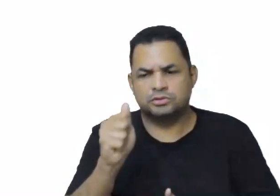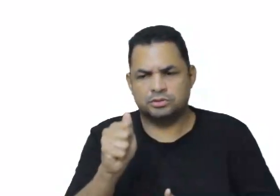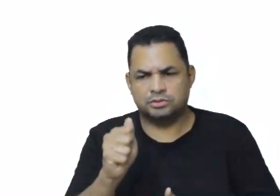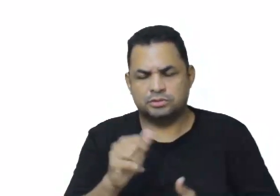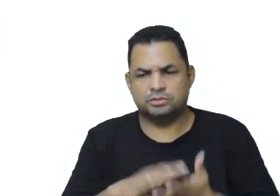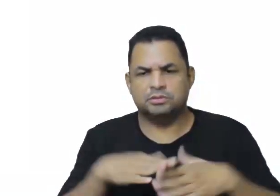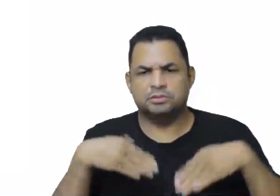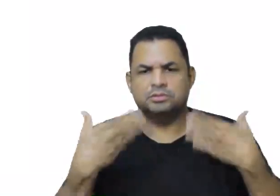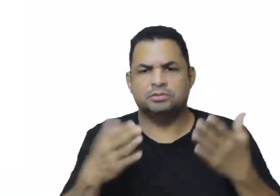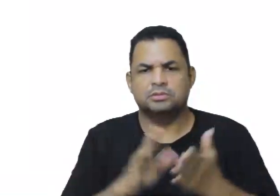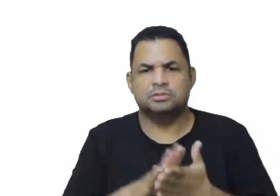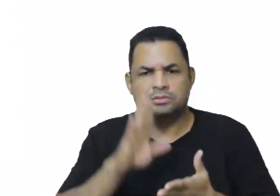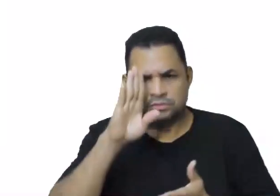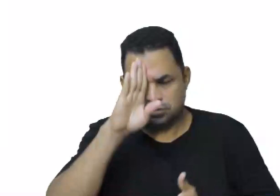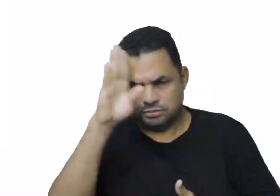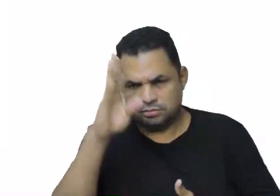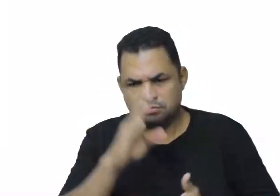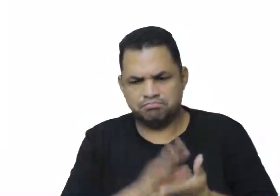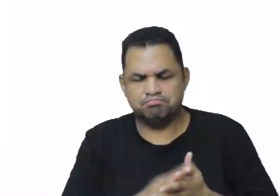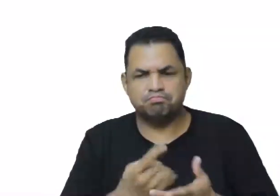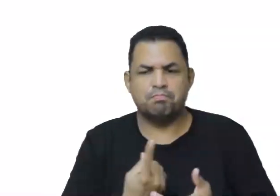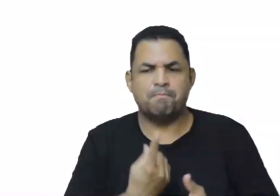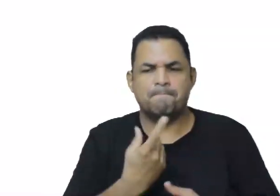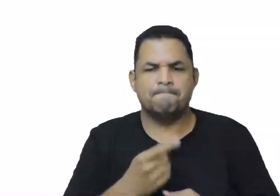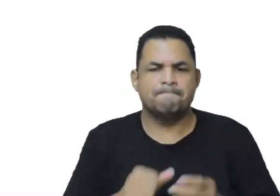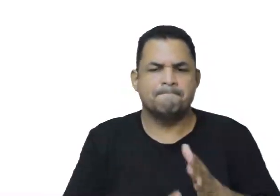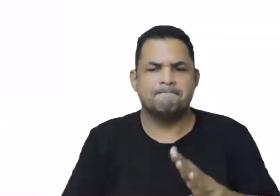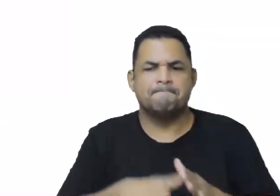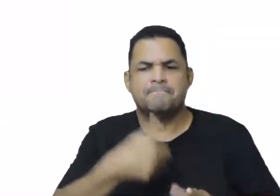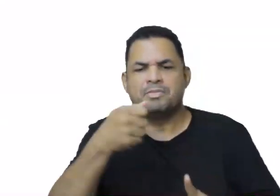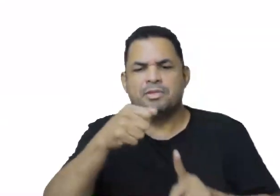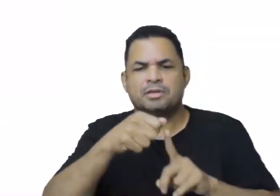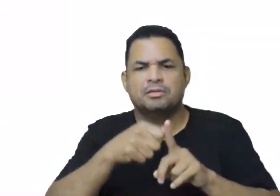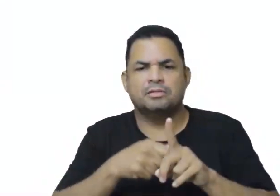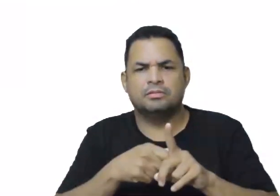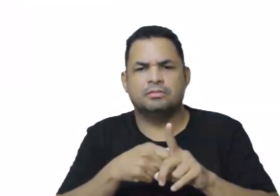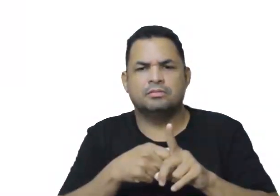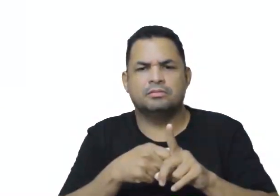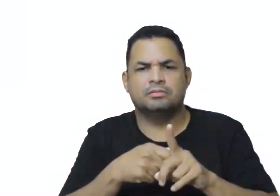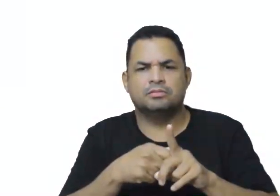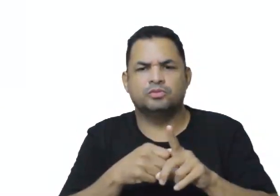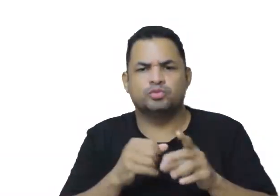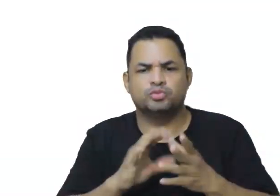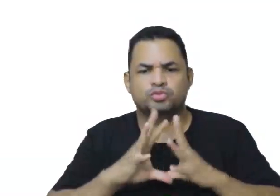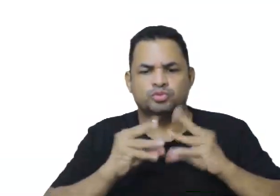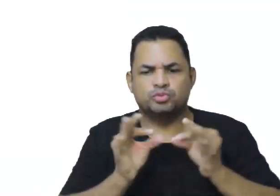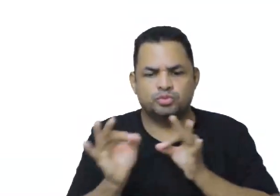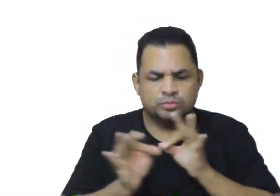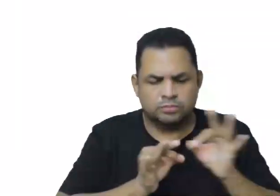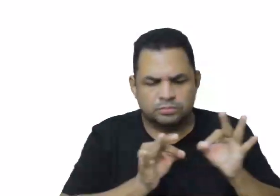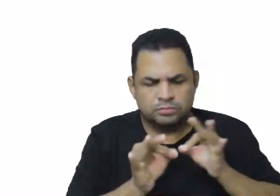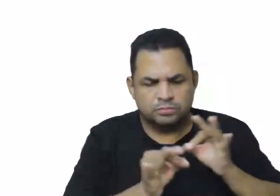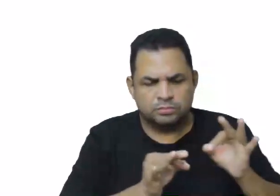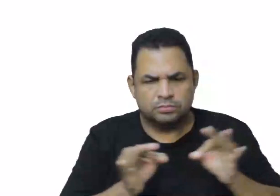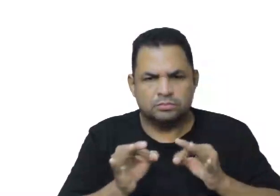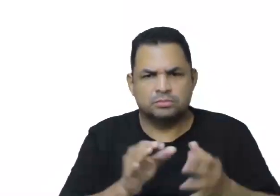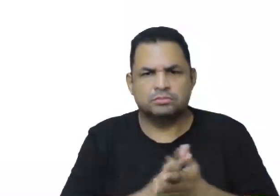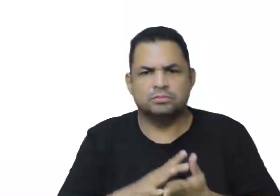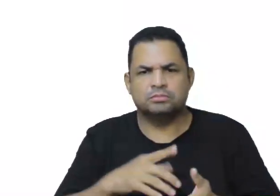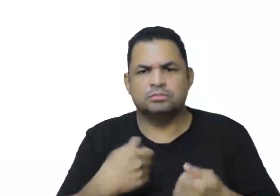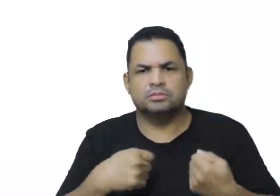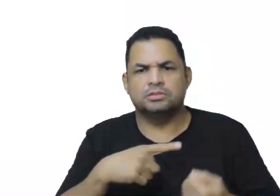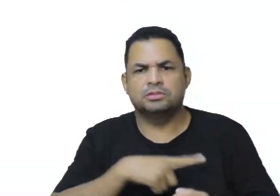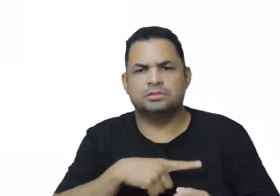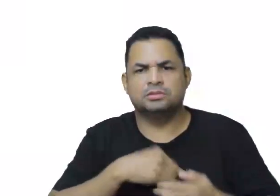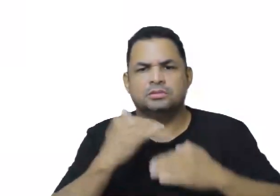né? Principalmente ali no primeiro mês, tudo já está se organizando da forma que vai ter que desenvolver.